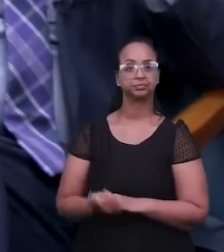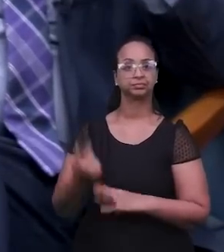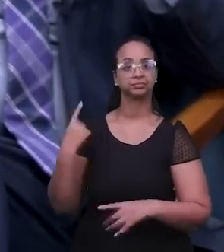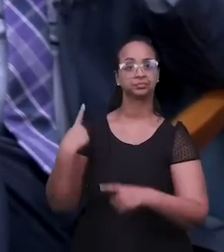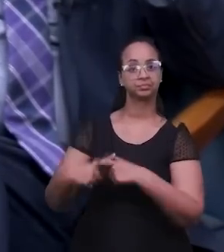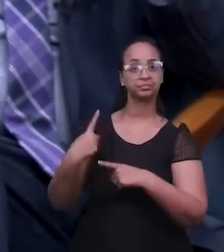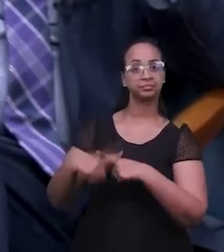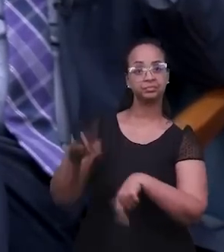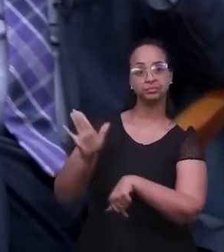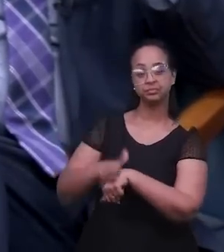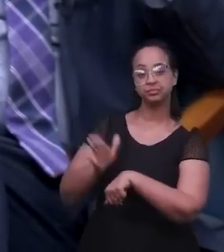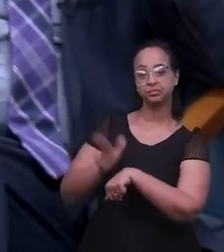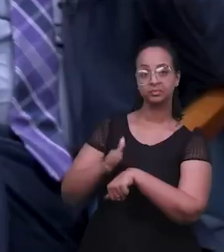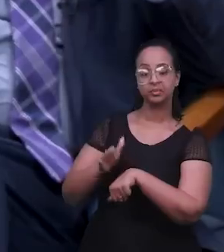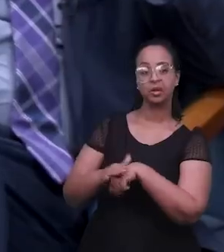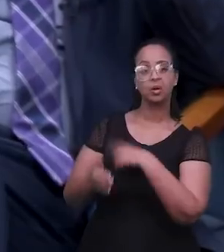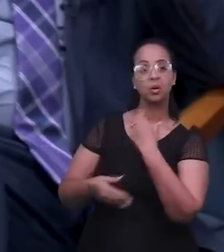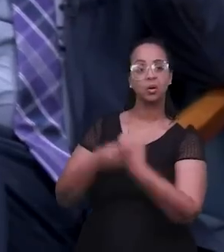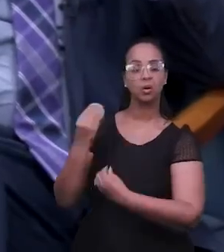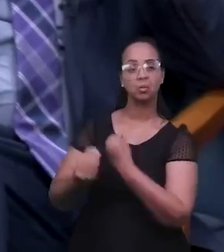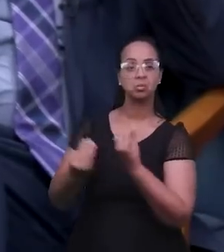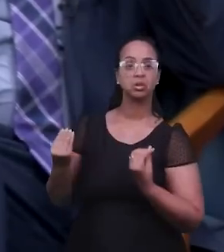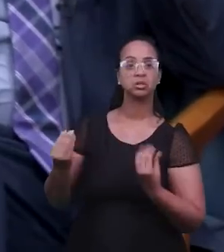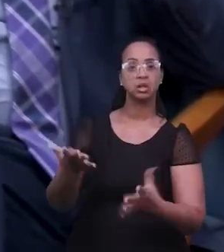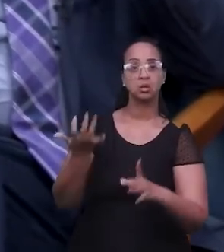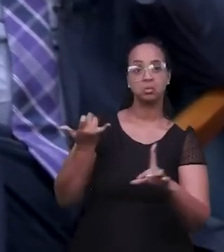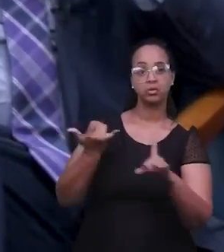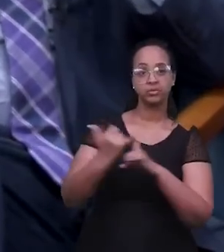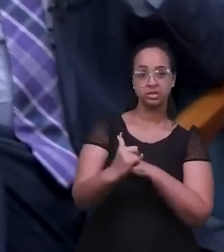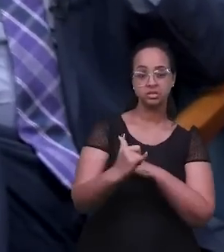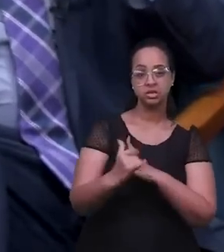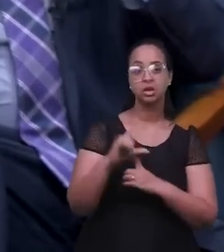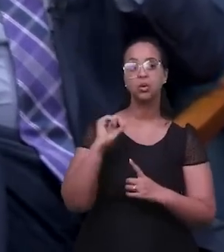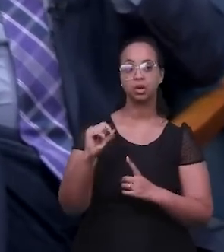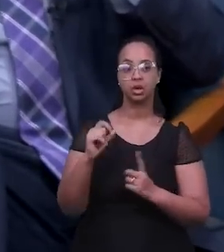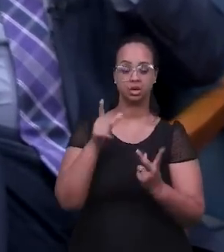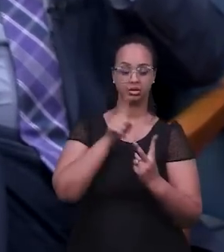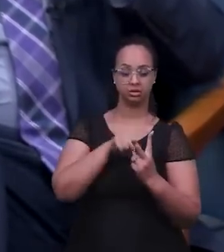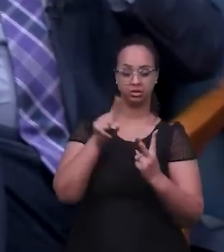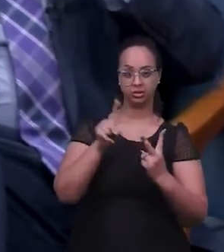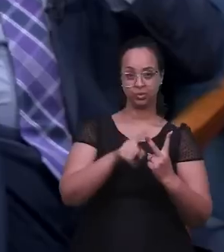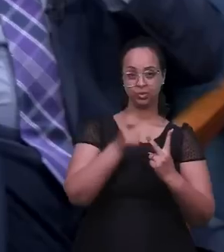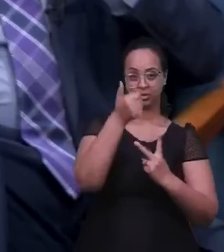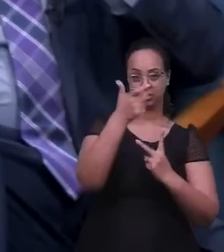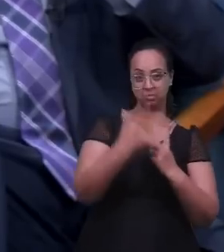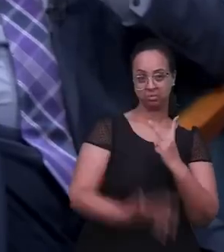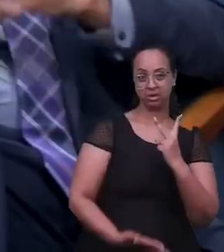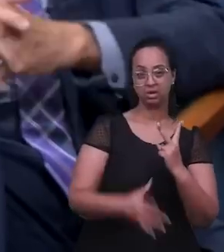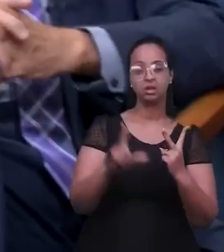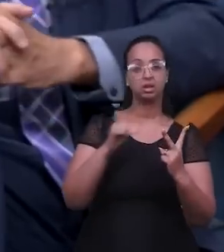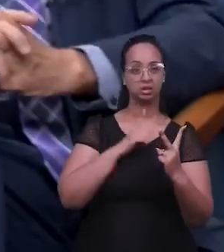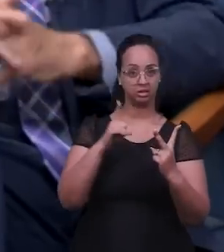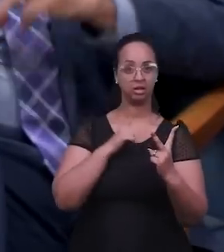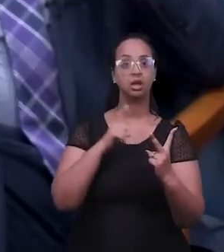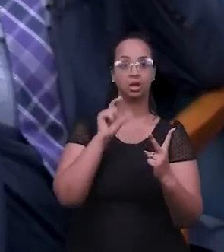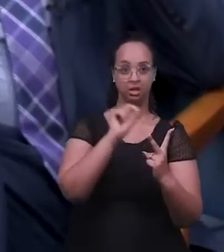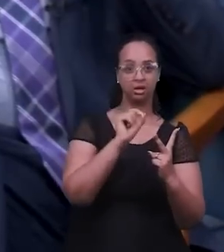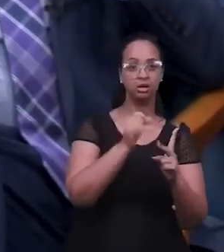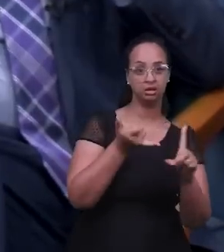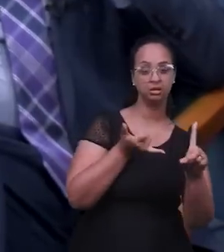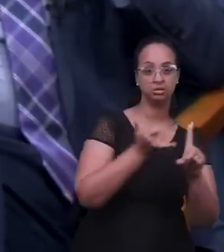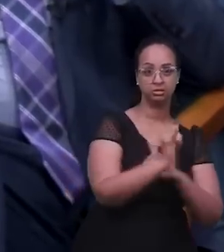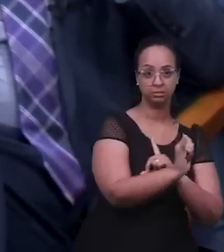Não despreze o dom que é em ti, o qual te foi dado por... Vamos pegar as duas citações de Paulo aí. Ele